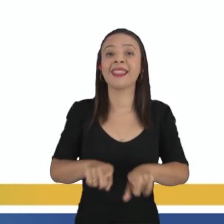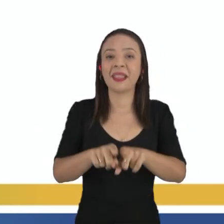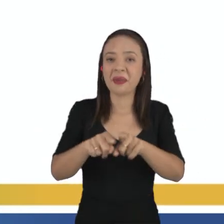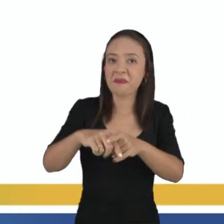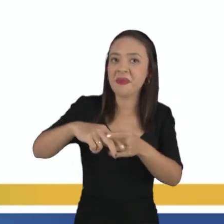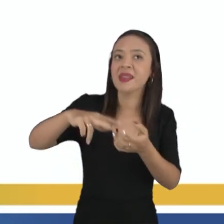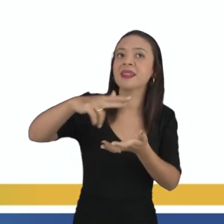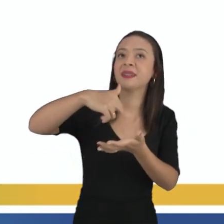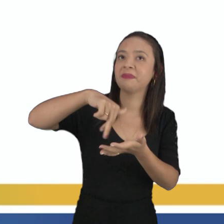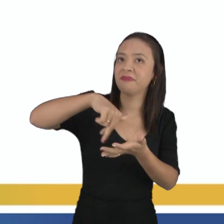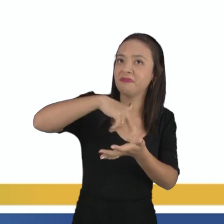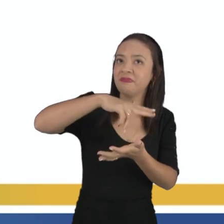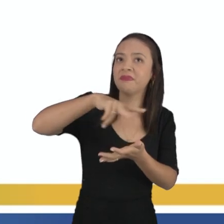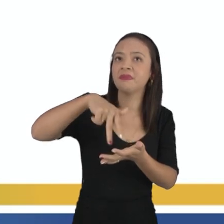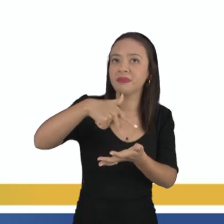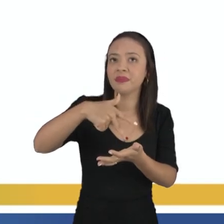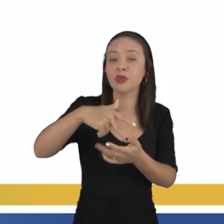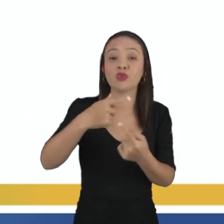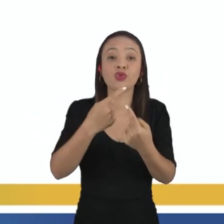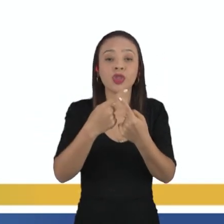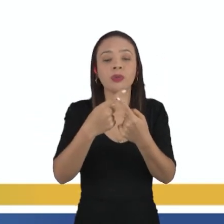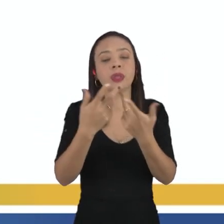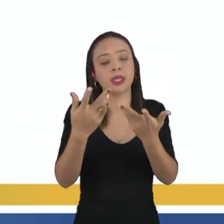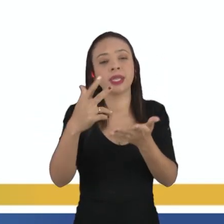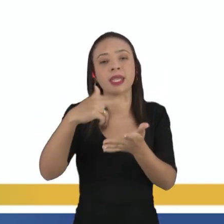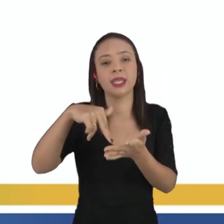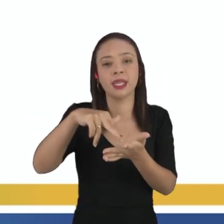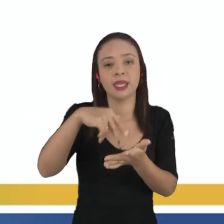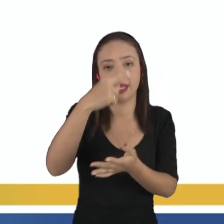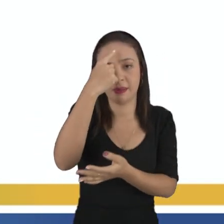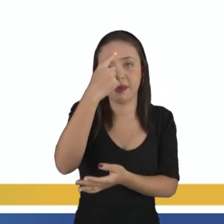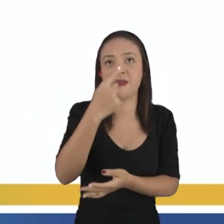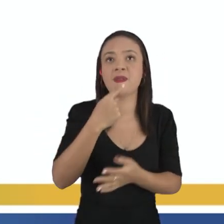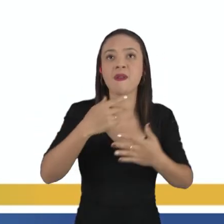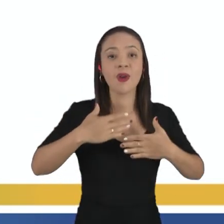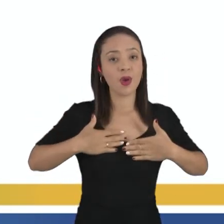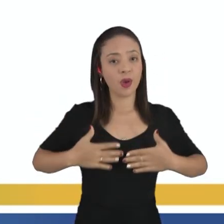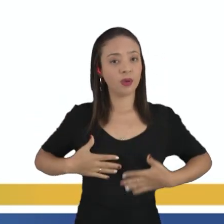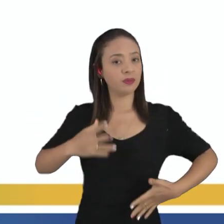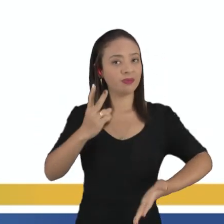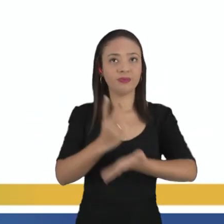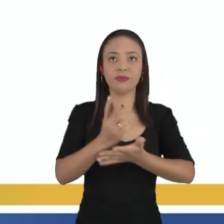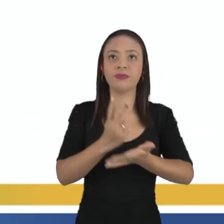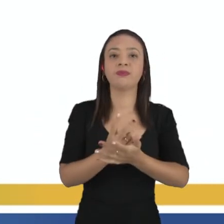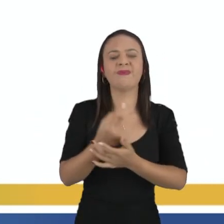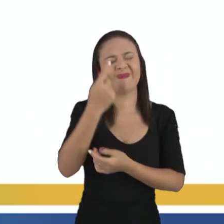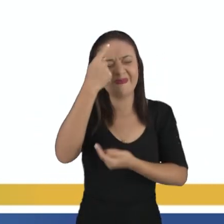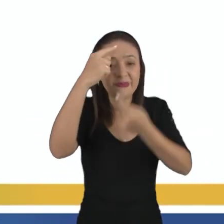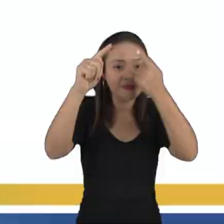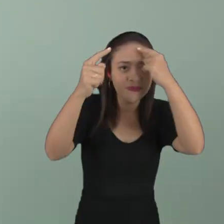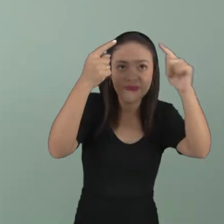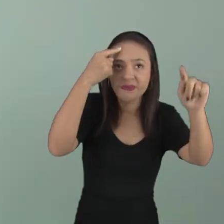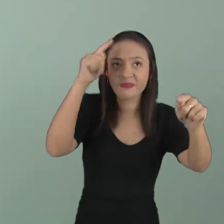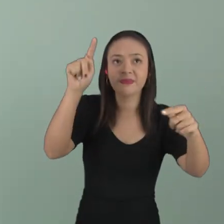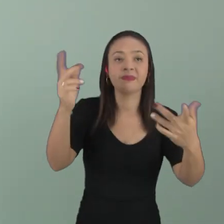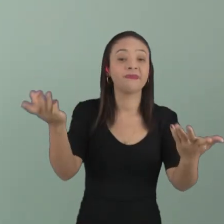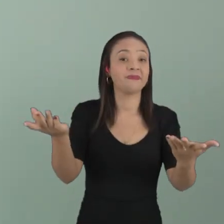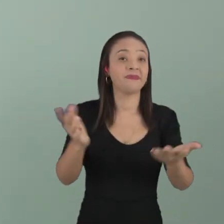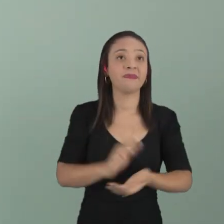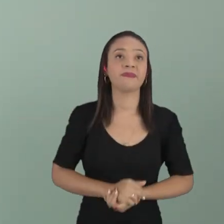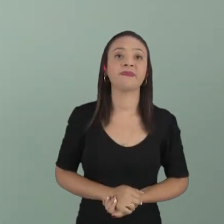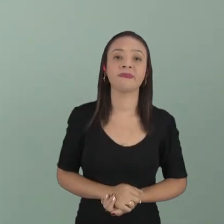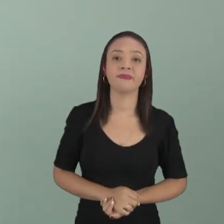a imagem de uma dessas danças contemporâneas, onde o corpo está em constante processo de criação, minha gente.